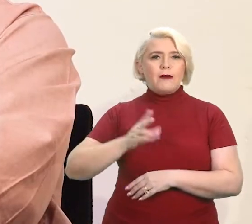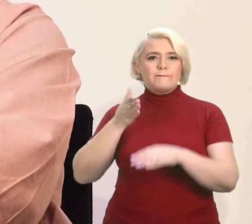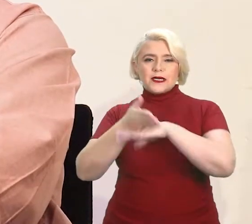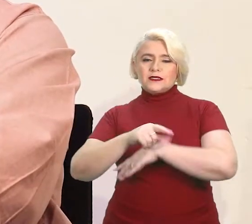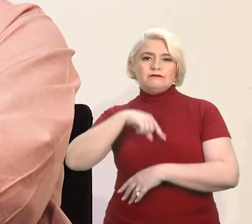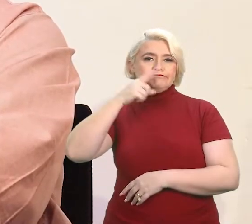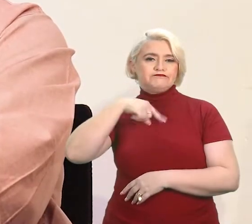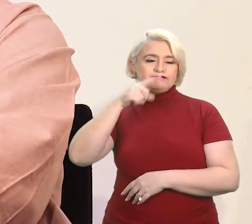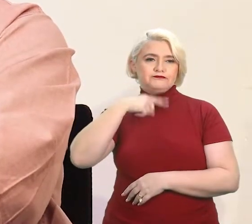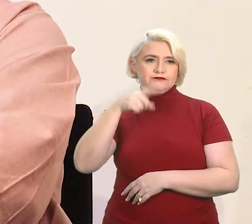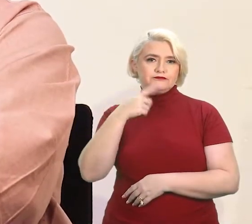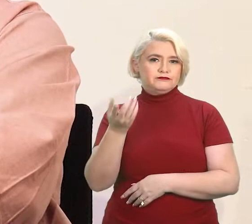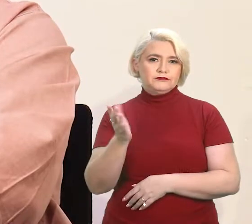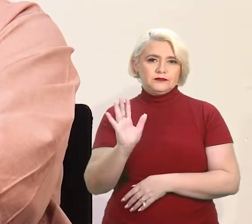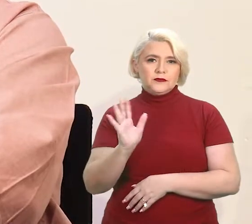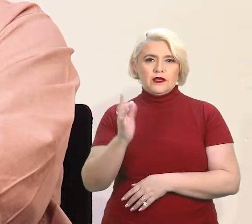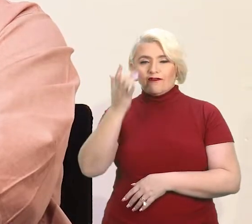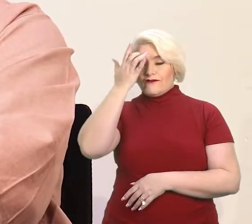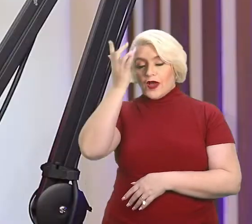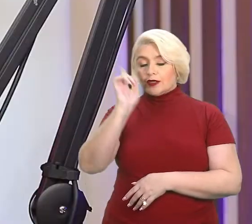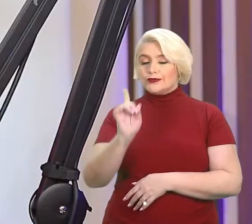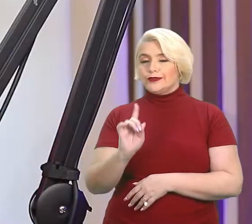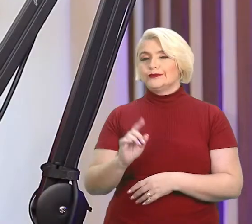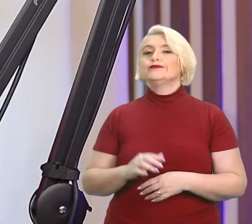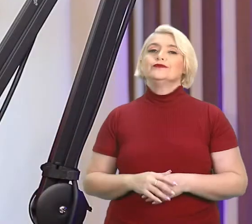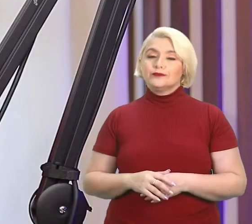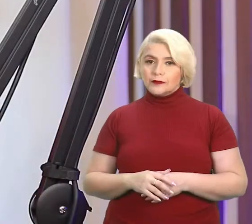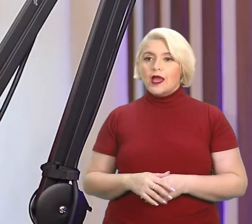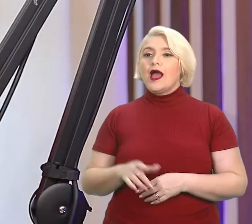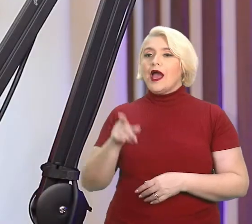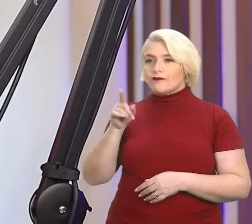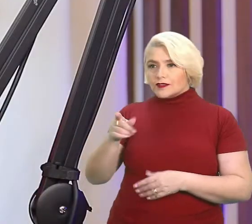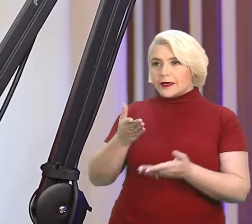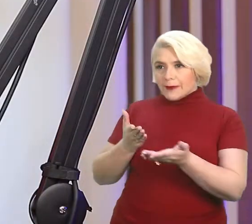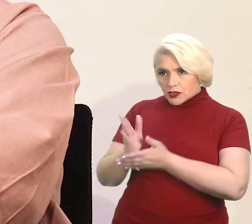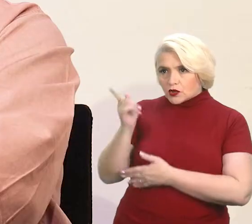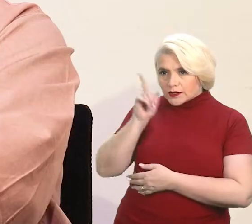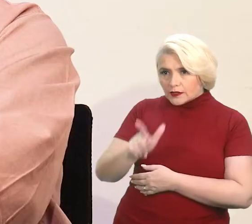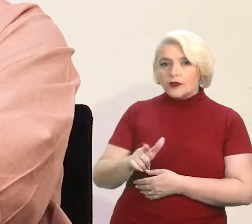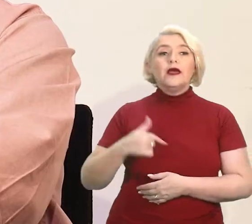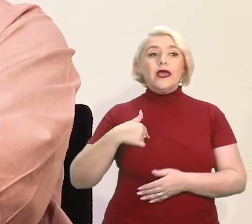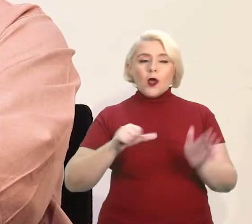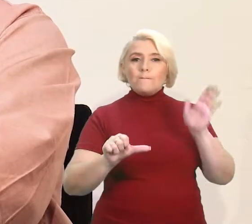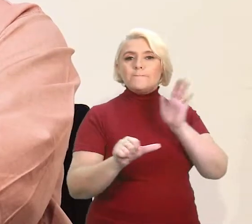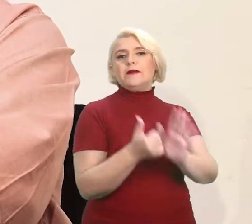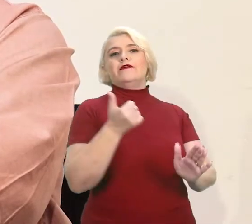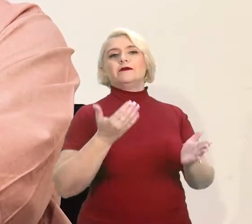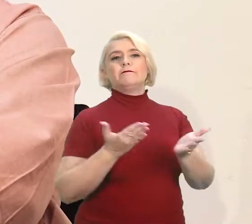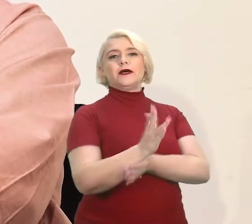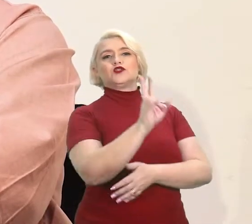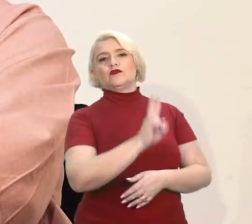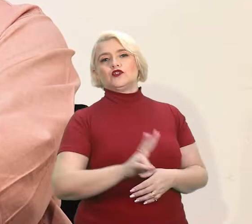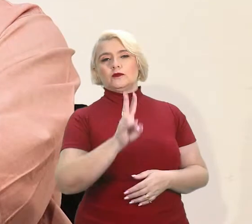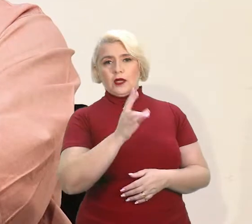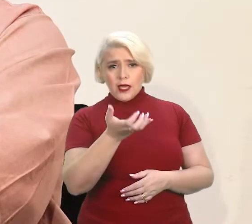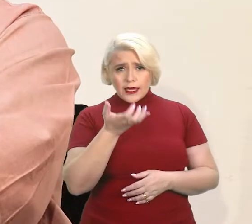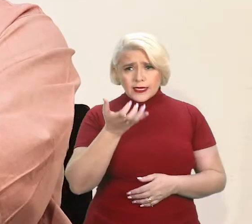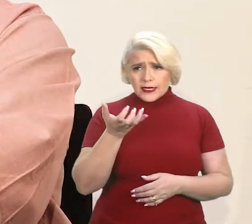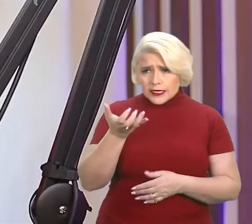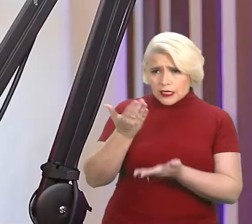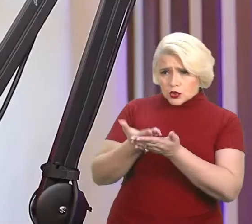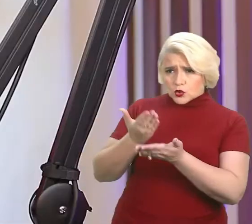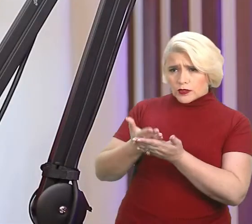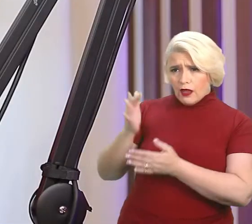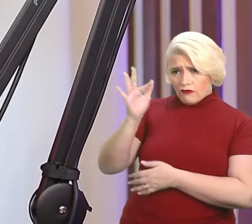muito fácil essa vida, não. E a senhora passou Eu passei no primeiro vestibular. E já queria fazer... Por que essa coisa